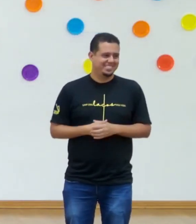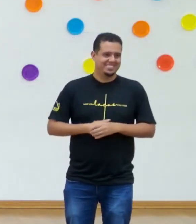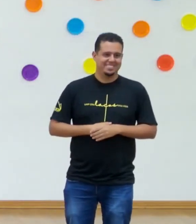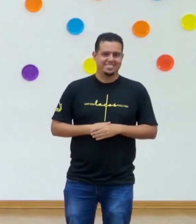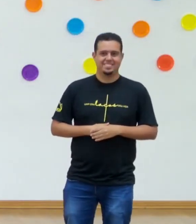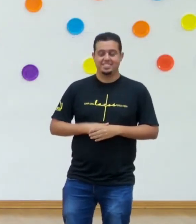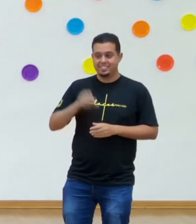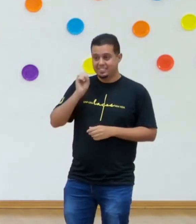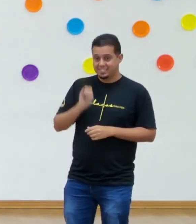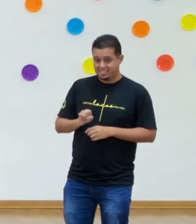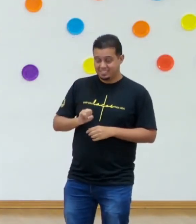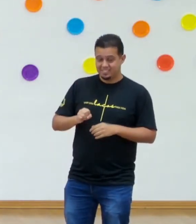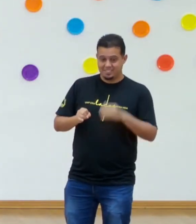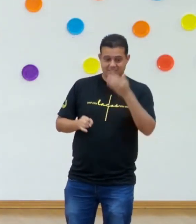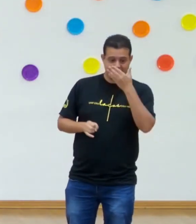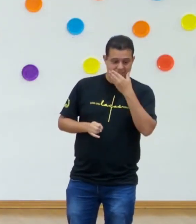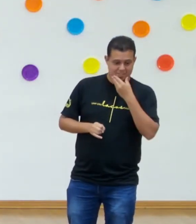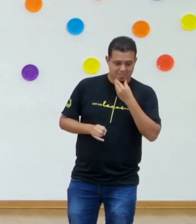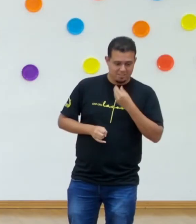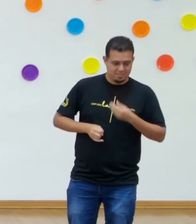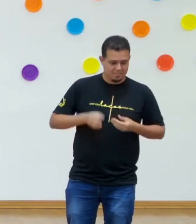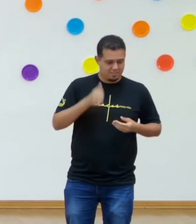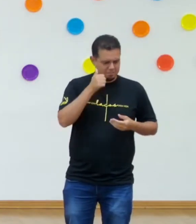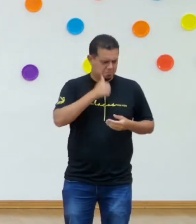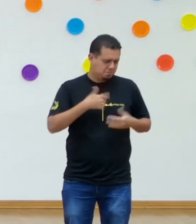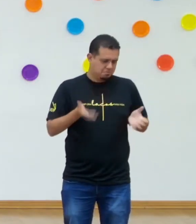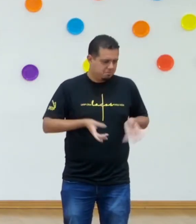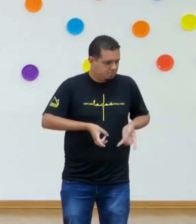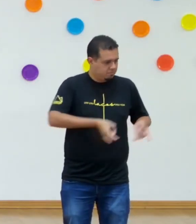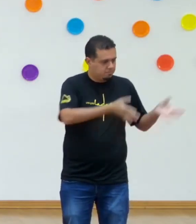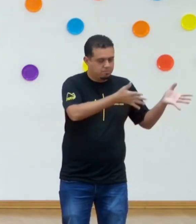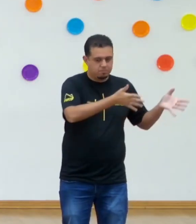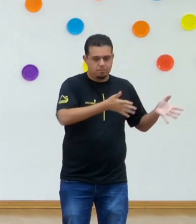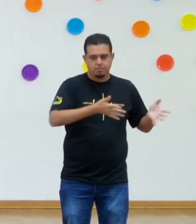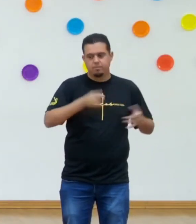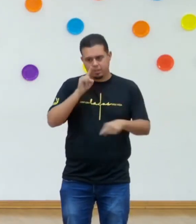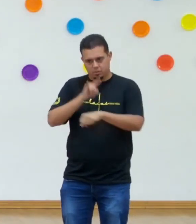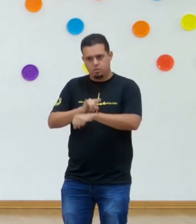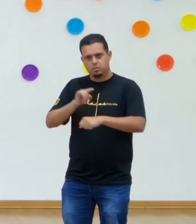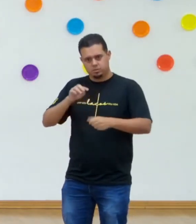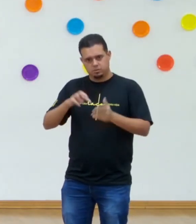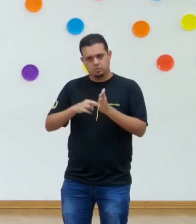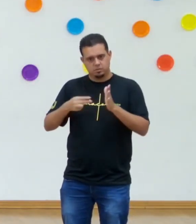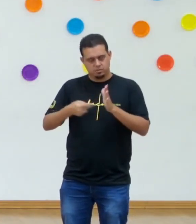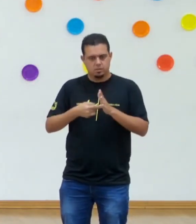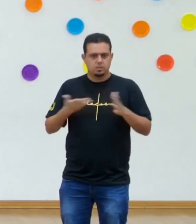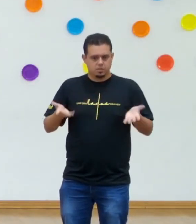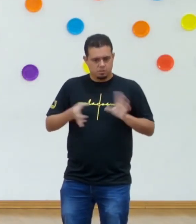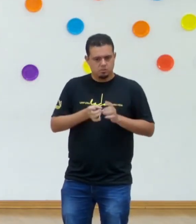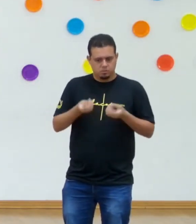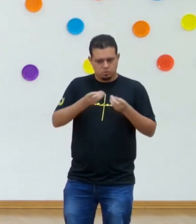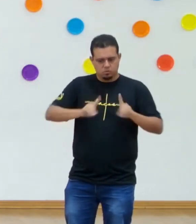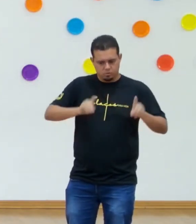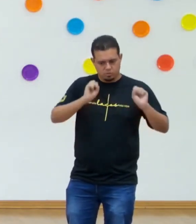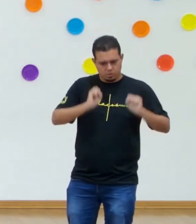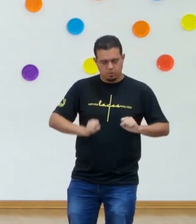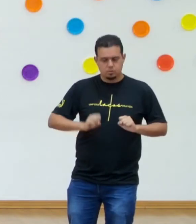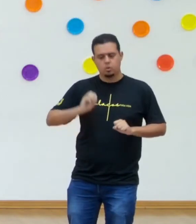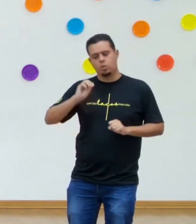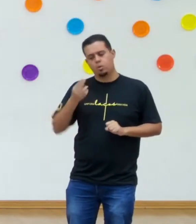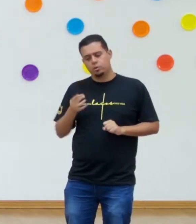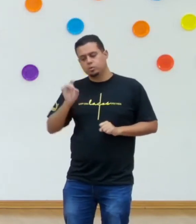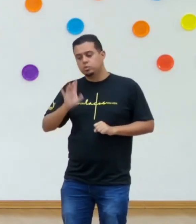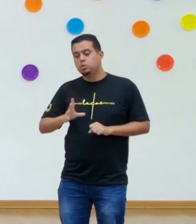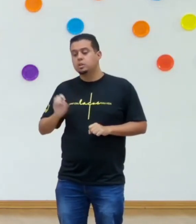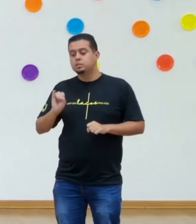o cônjuge beija outra pessoa, isso pode ser considerado como adultério a ponto de ser permitido o divórcio ou somente se for